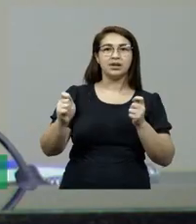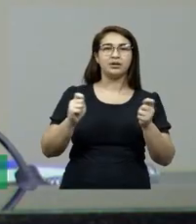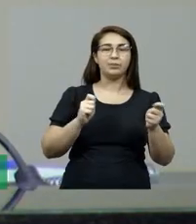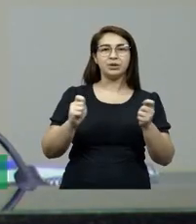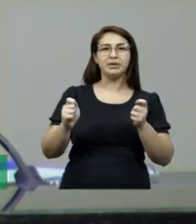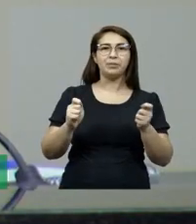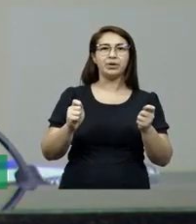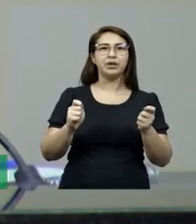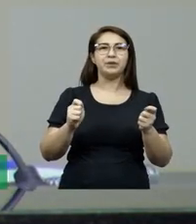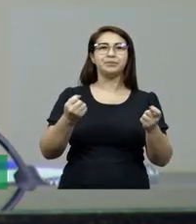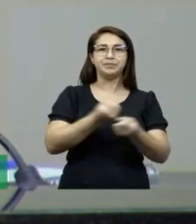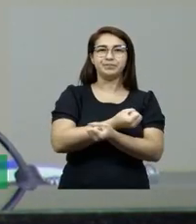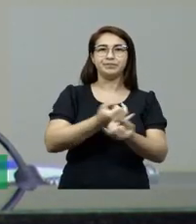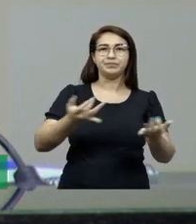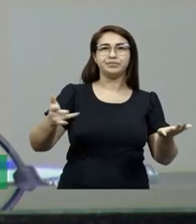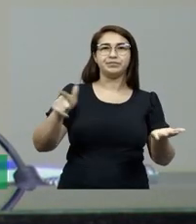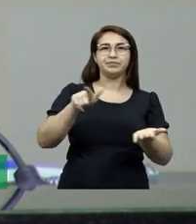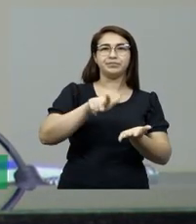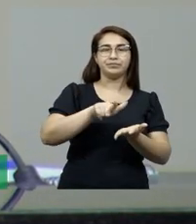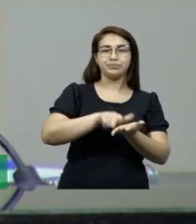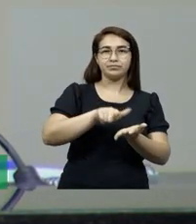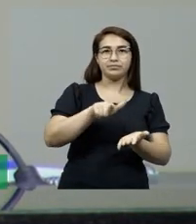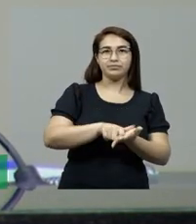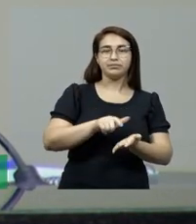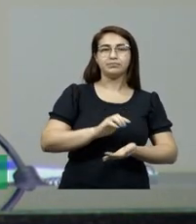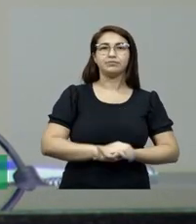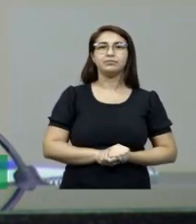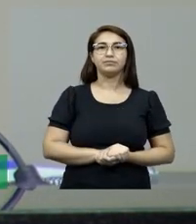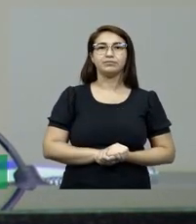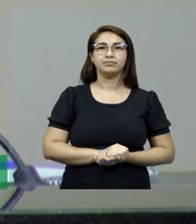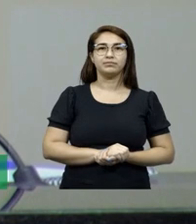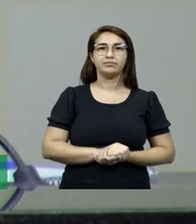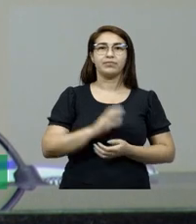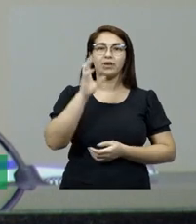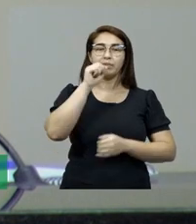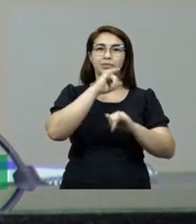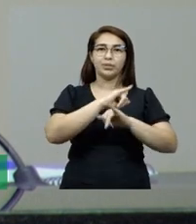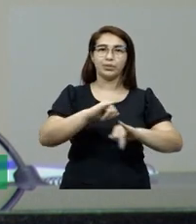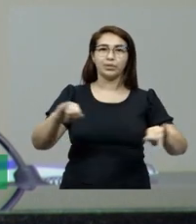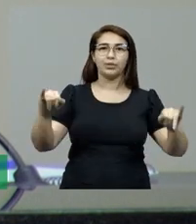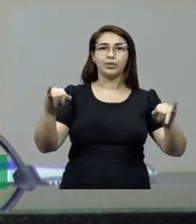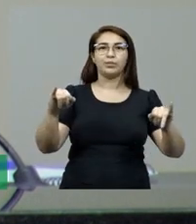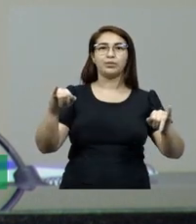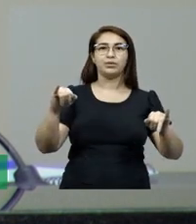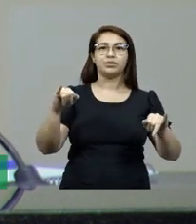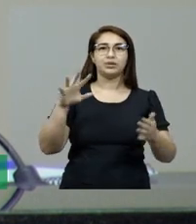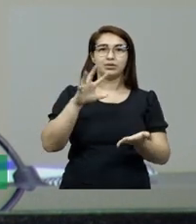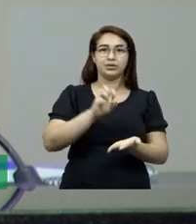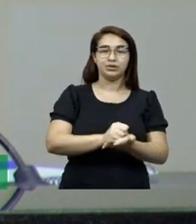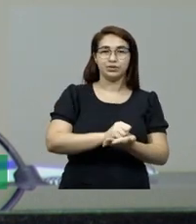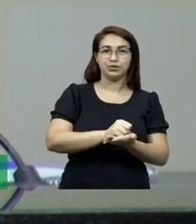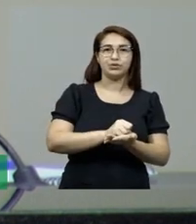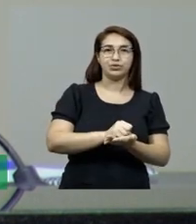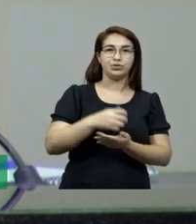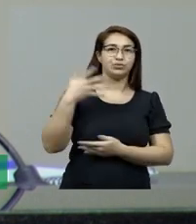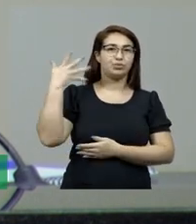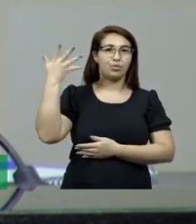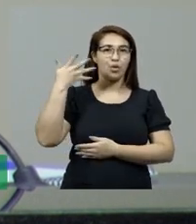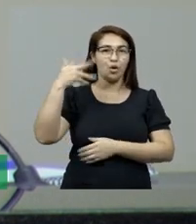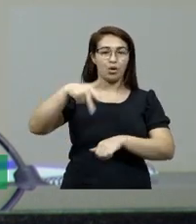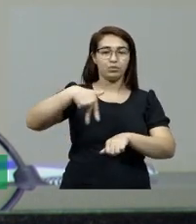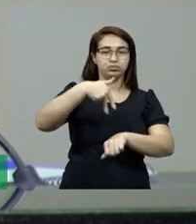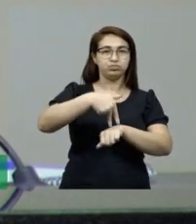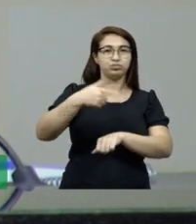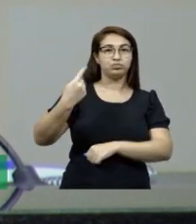à distribuição do expediente. Breves comunicações. Inscrito para falar em primeiro lugar o